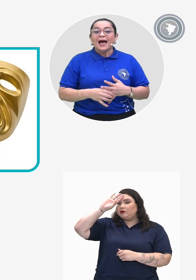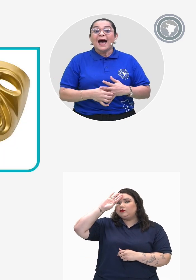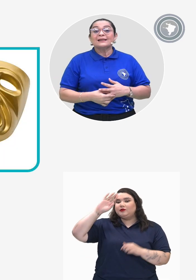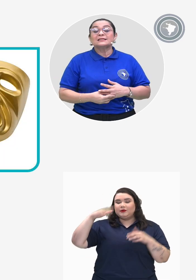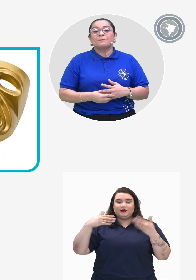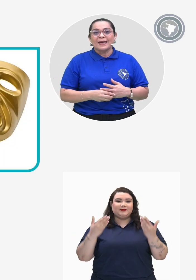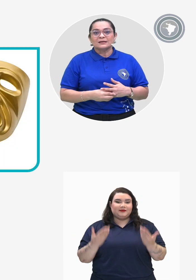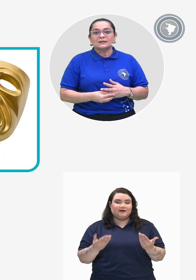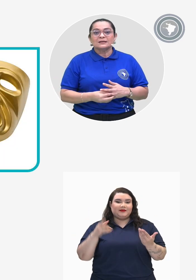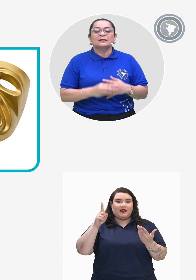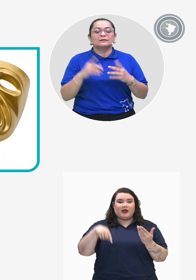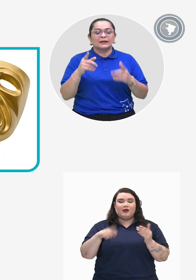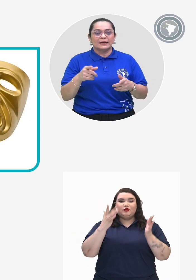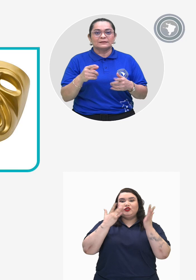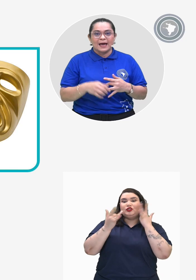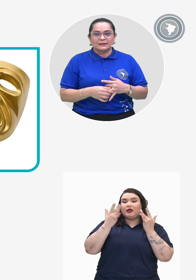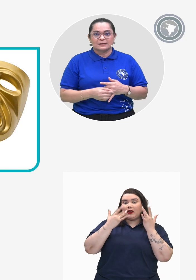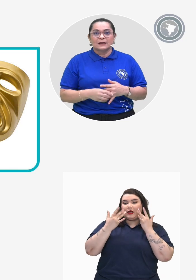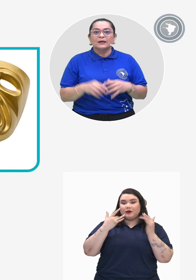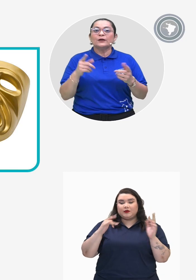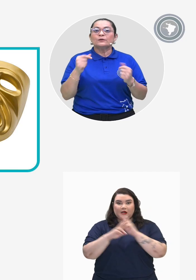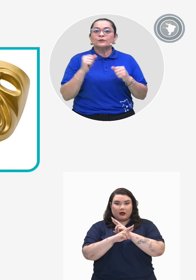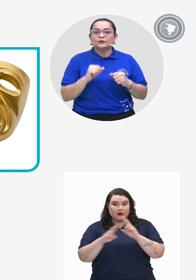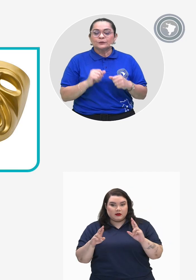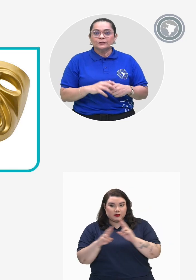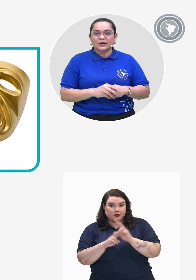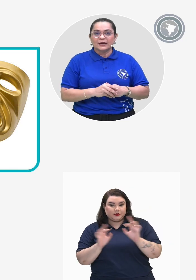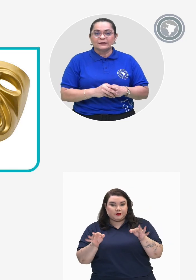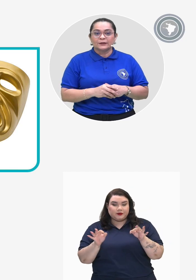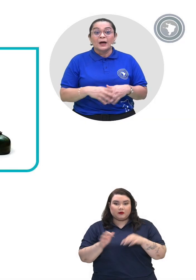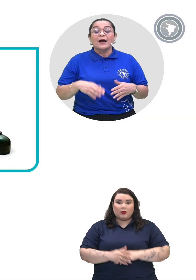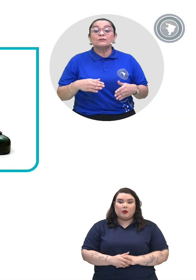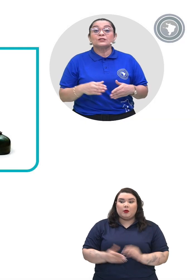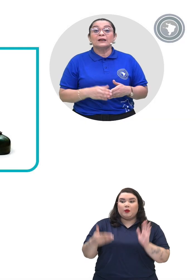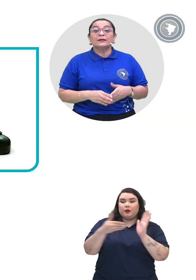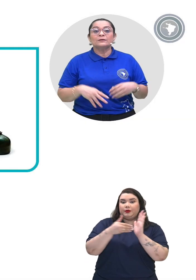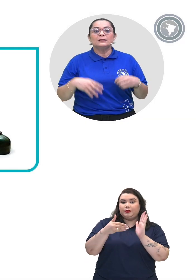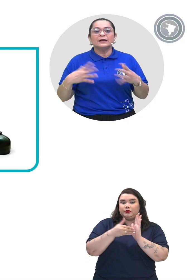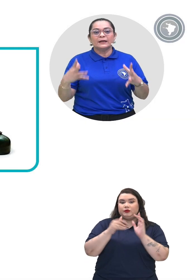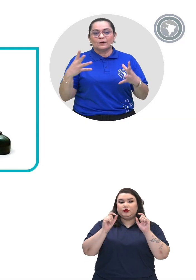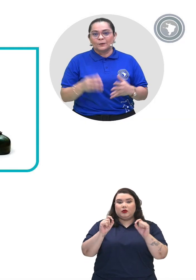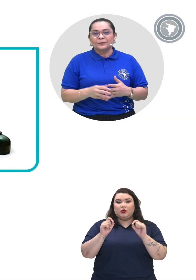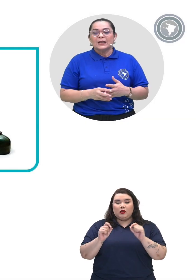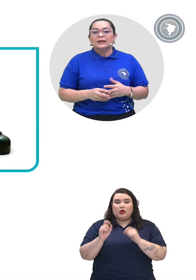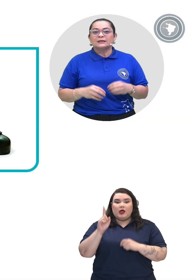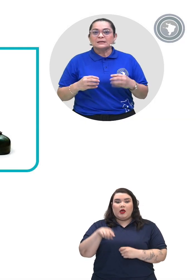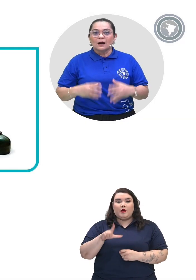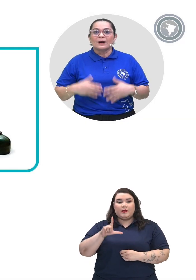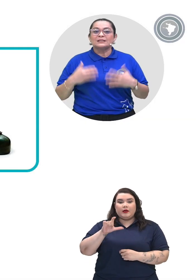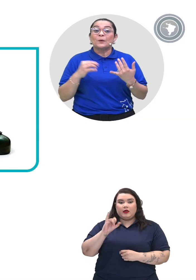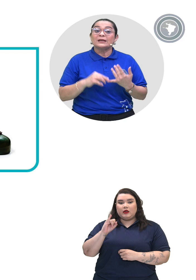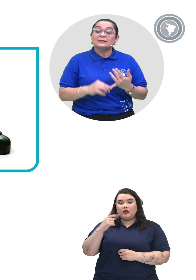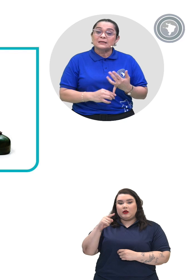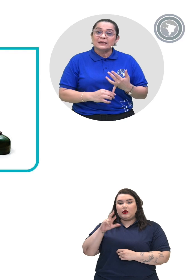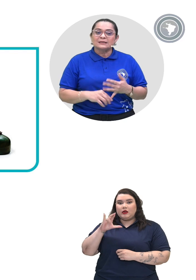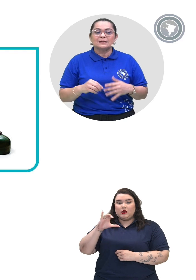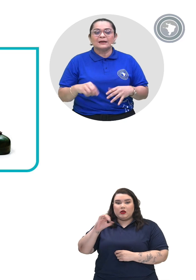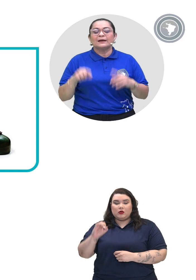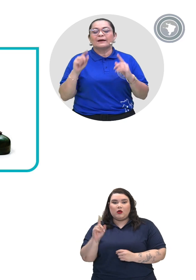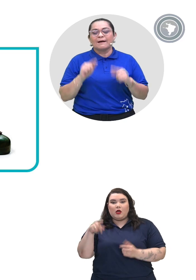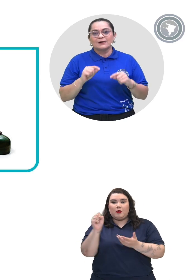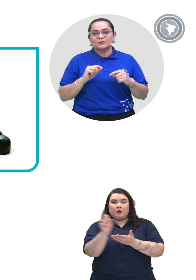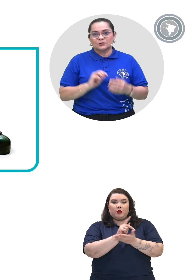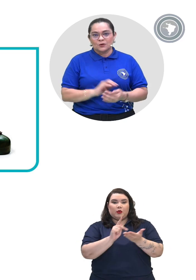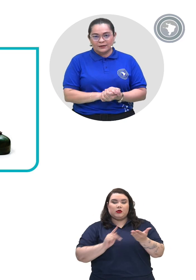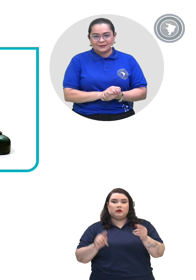são as peças teatrais. E o último gênero é o gênero lírico, que são as poesias